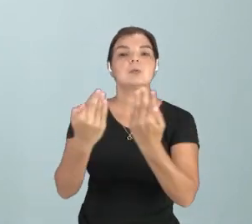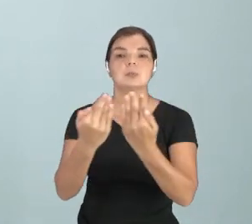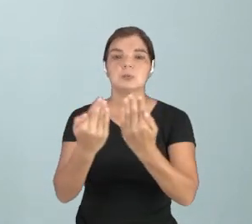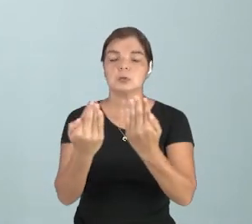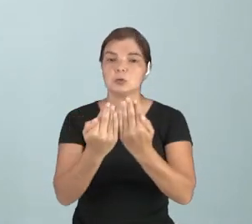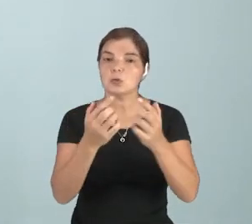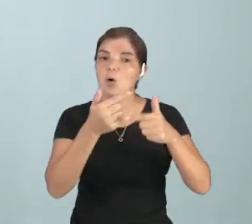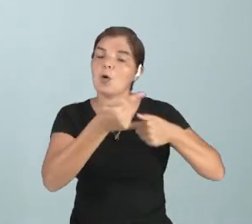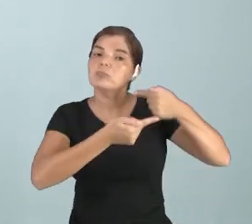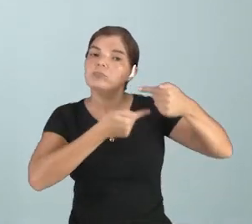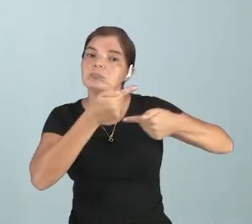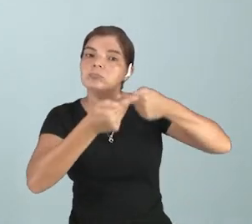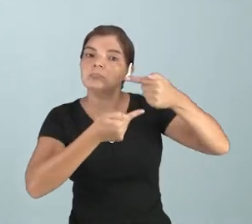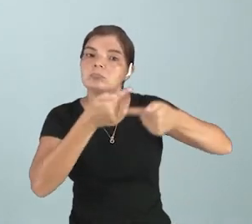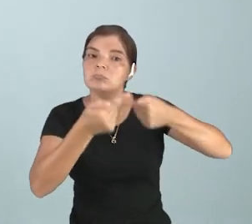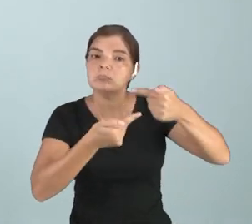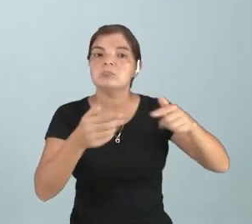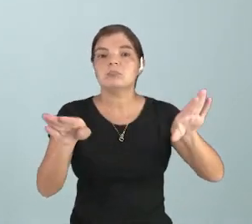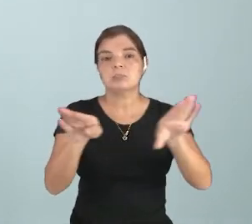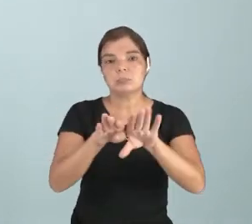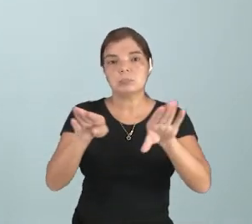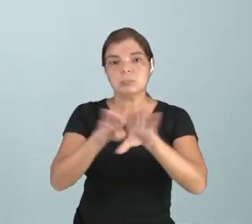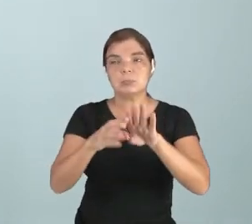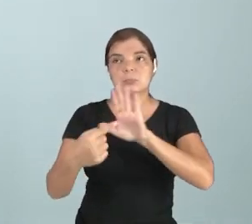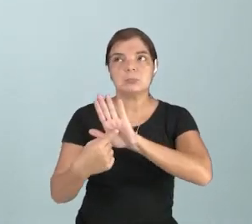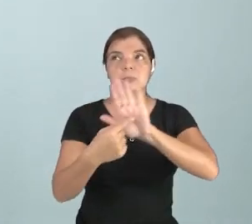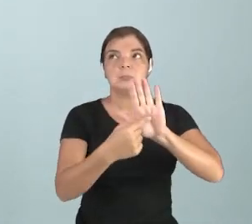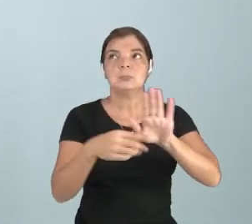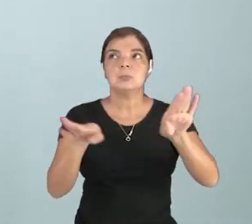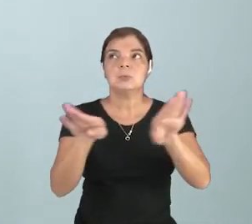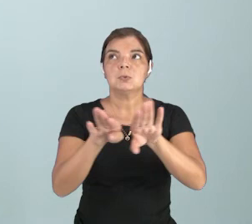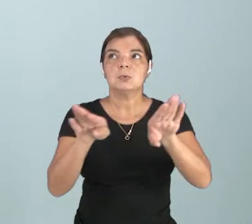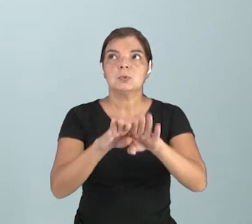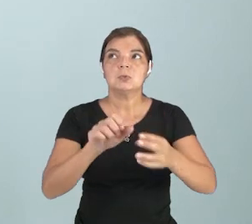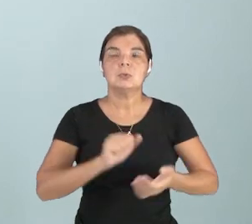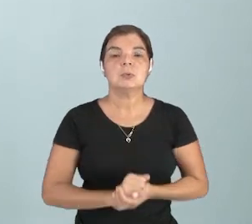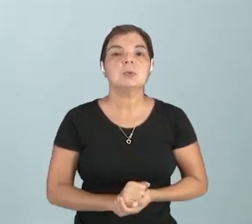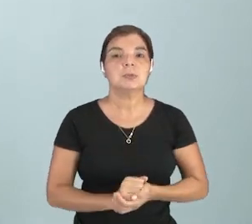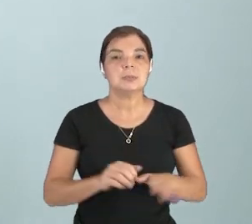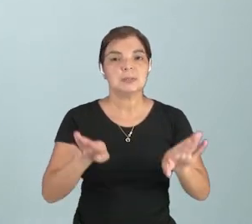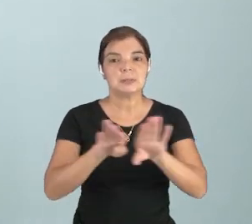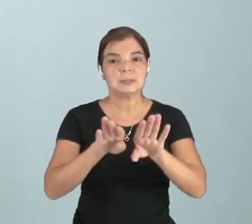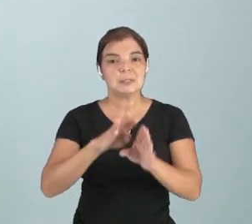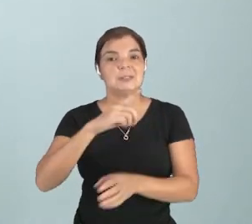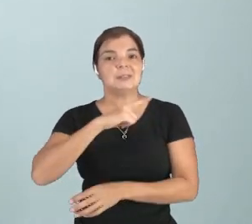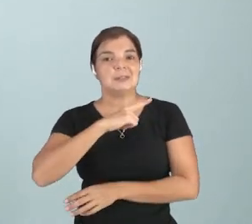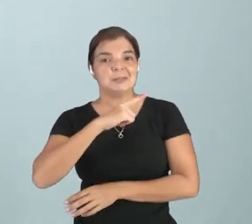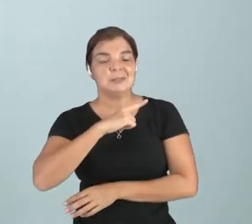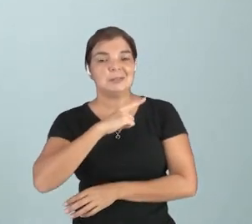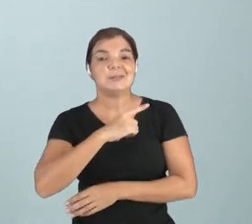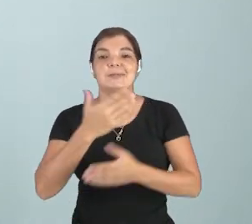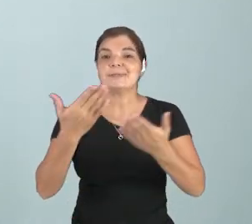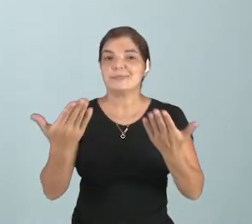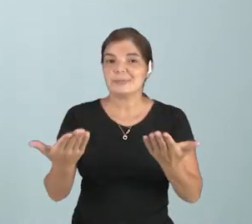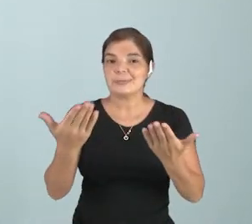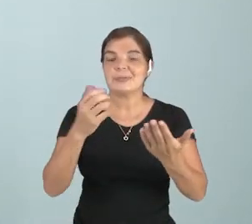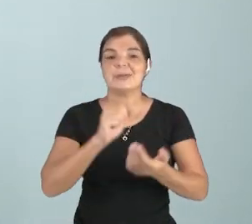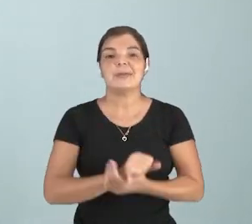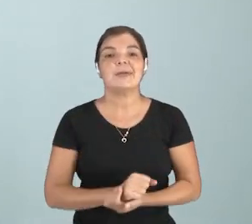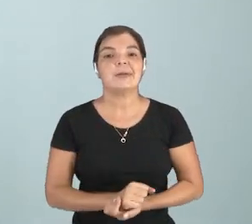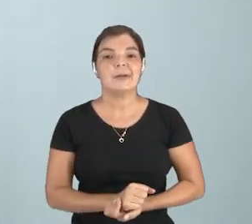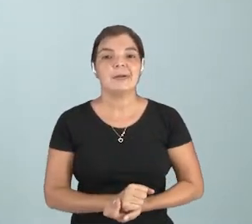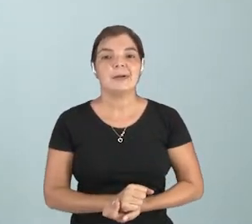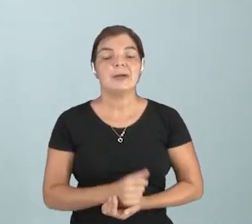só dessa geração aqui começou a apresentar esses problemas, as gerações passadas também já viu. E com isso, eles